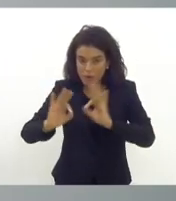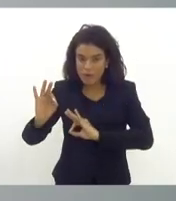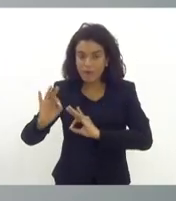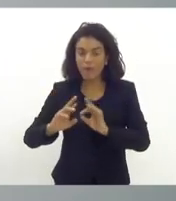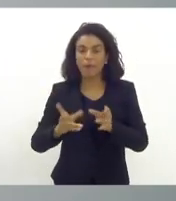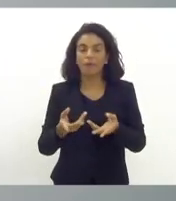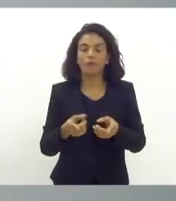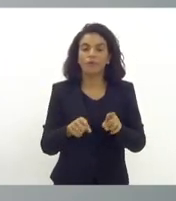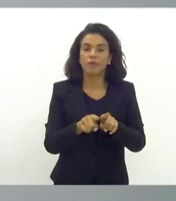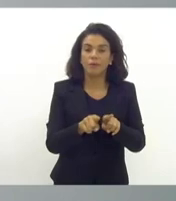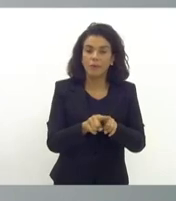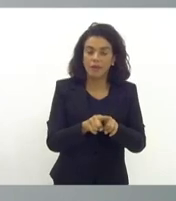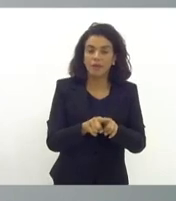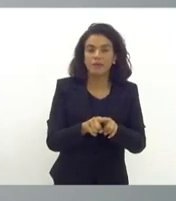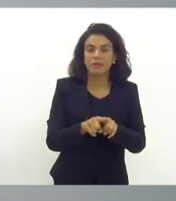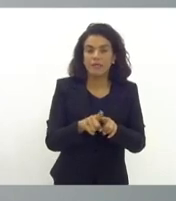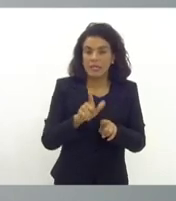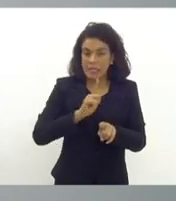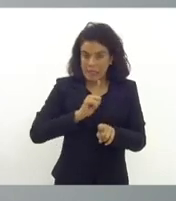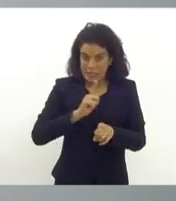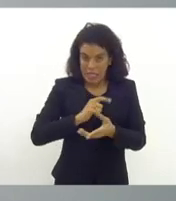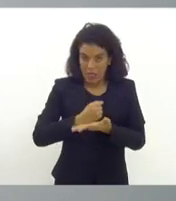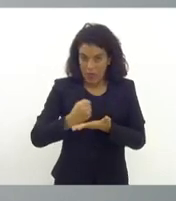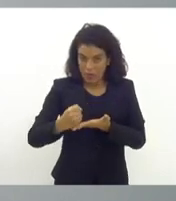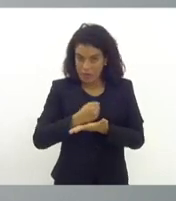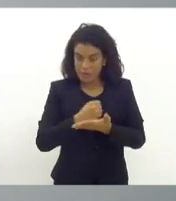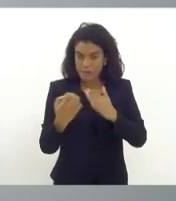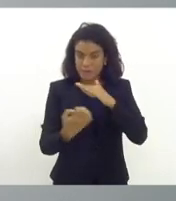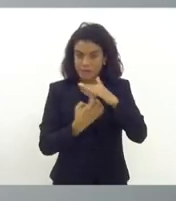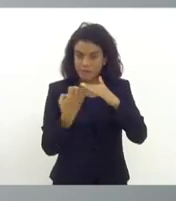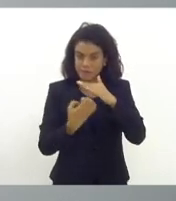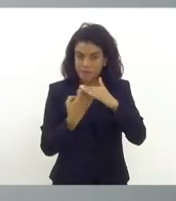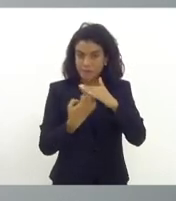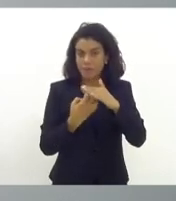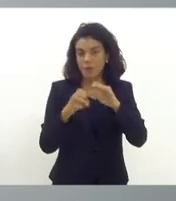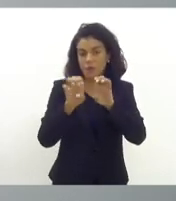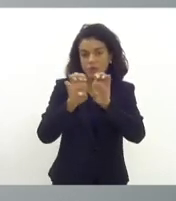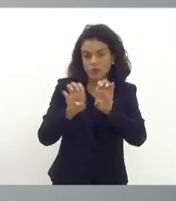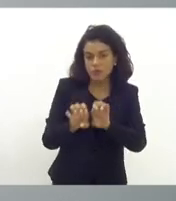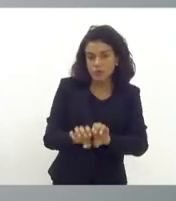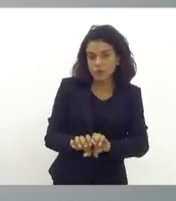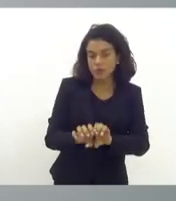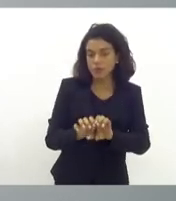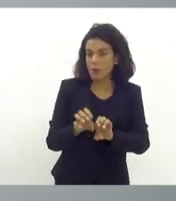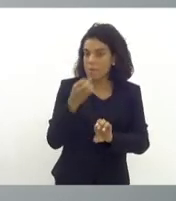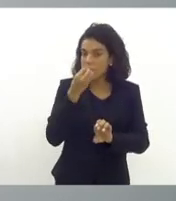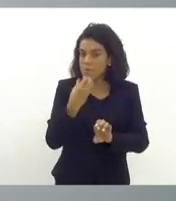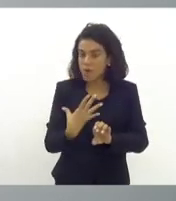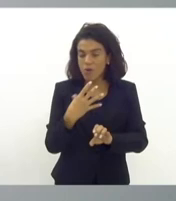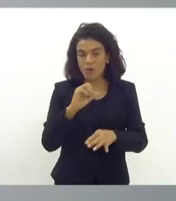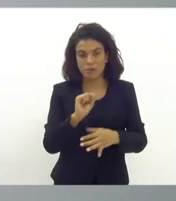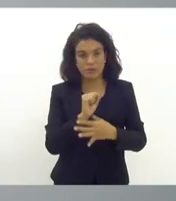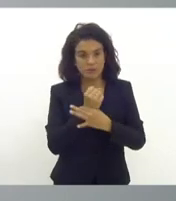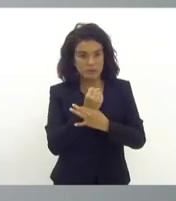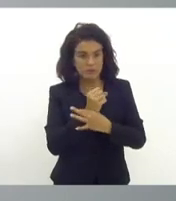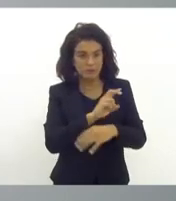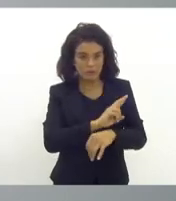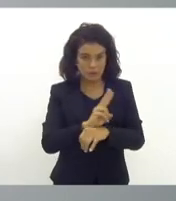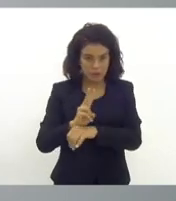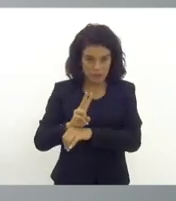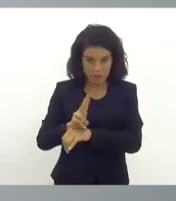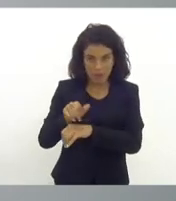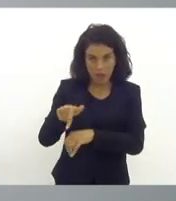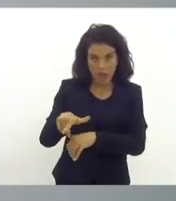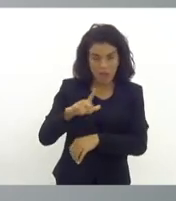se aquela contratação de alguma empresa de alguma estrutura de segurança se essa estrutura de segurança ela tá legalizada